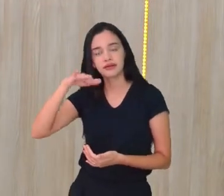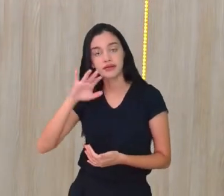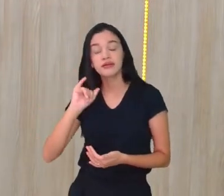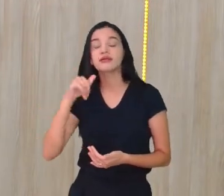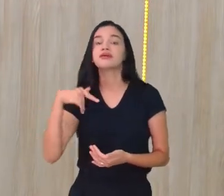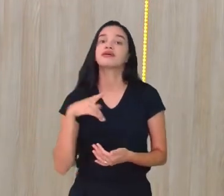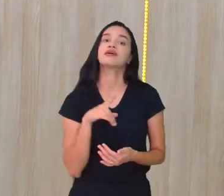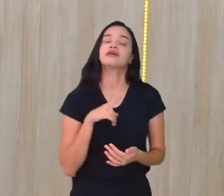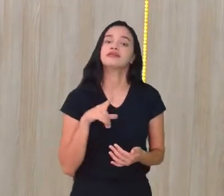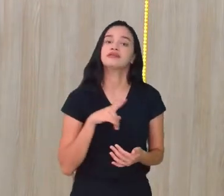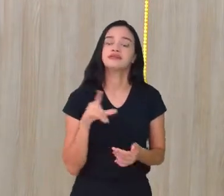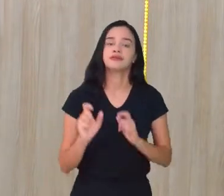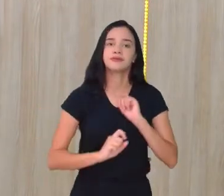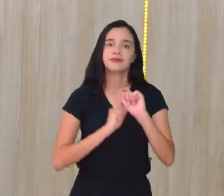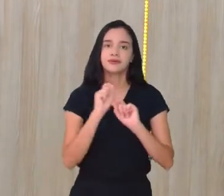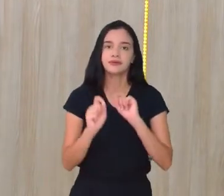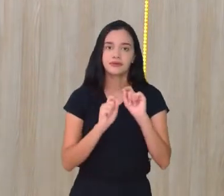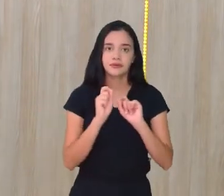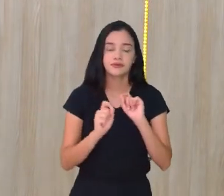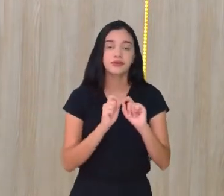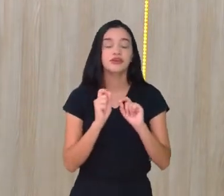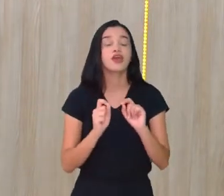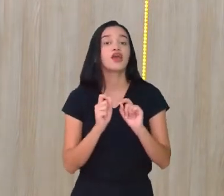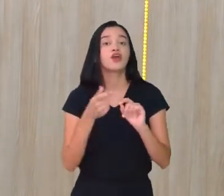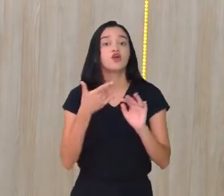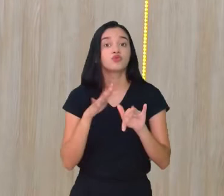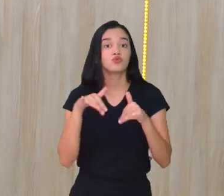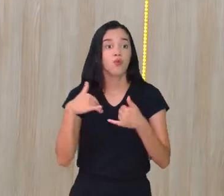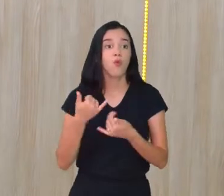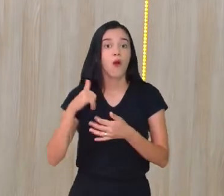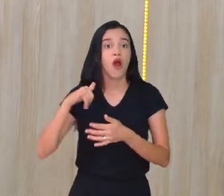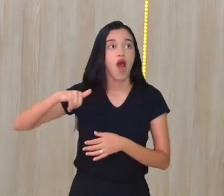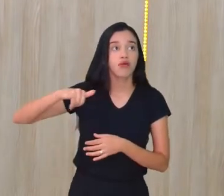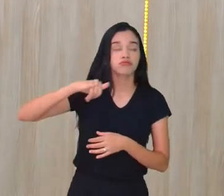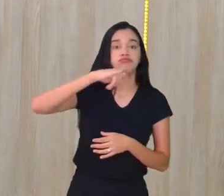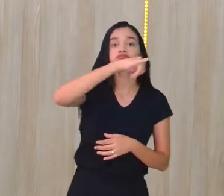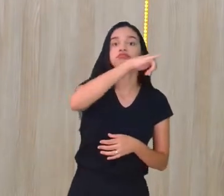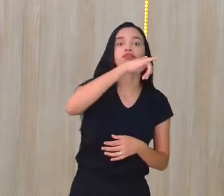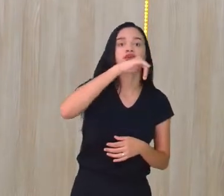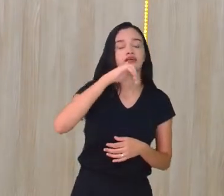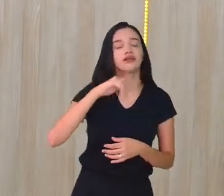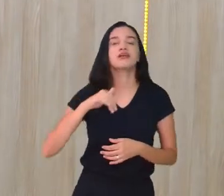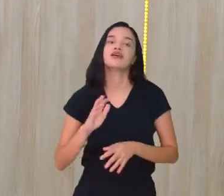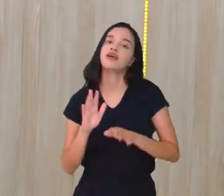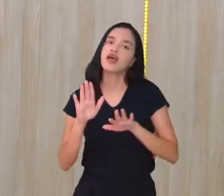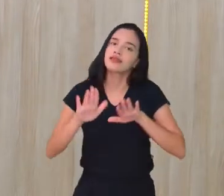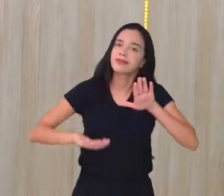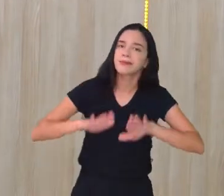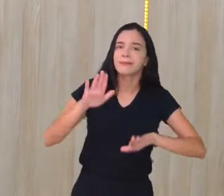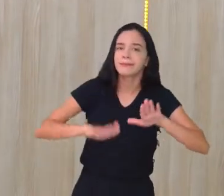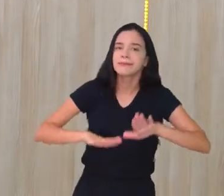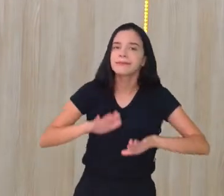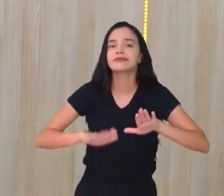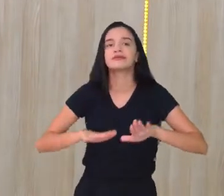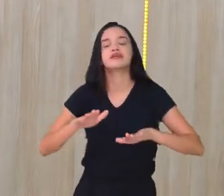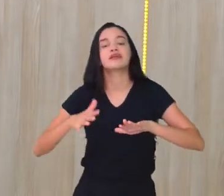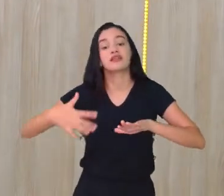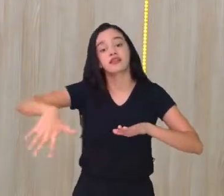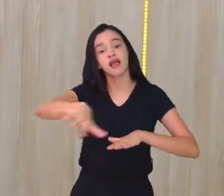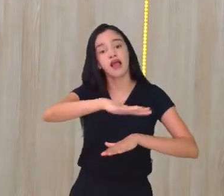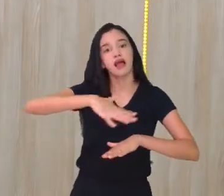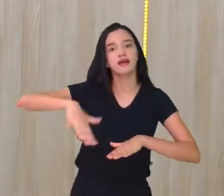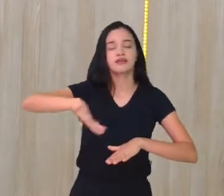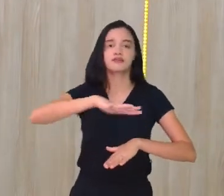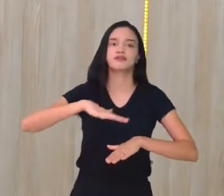tem a questão da aeronáutica. Então, ou seja, você vê que a depender do território sempre vai ter uma